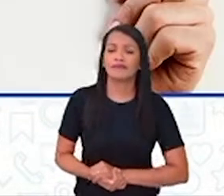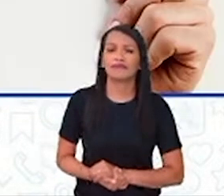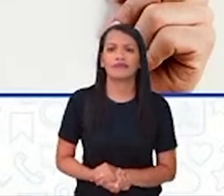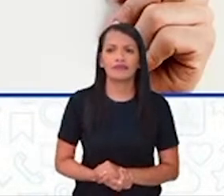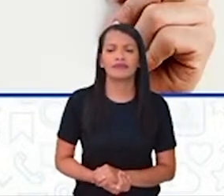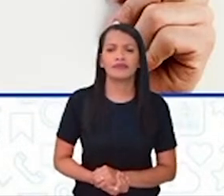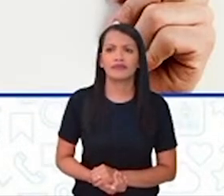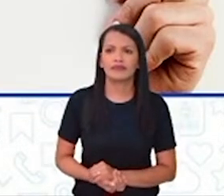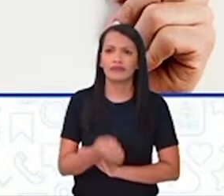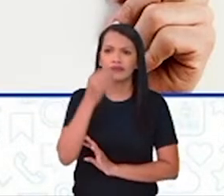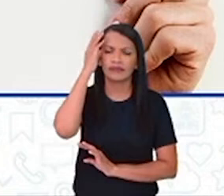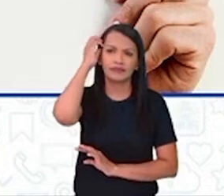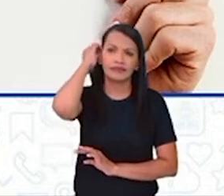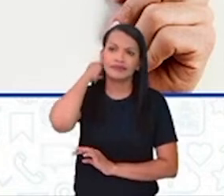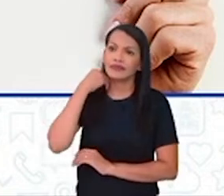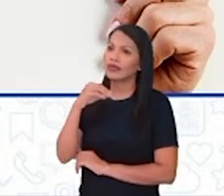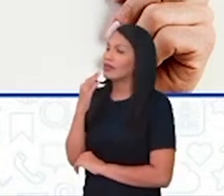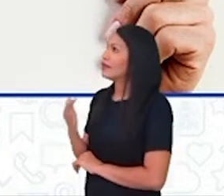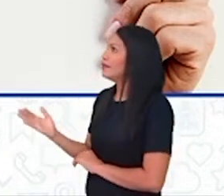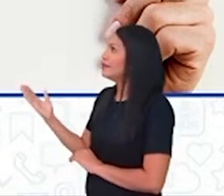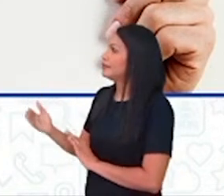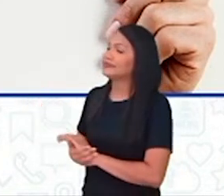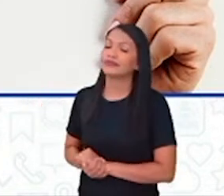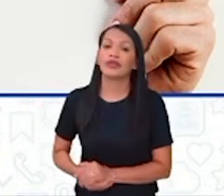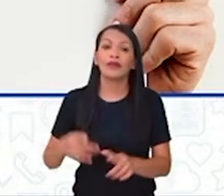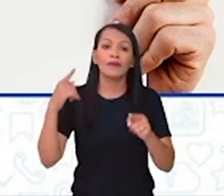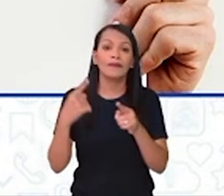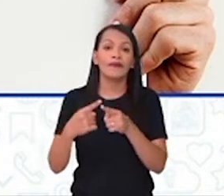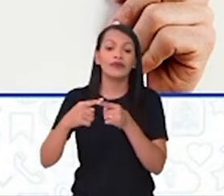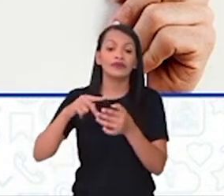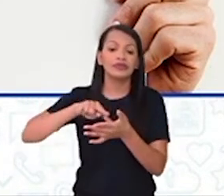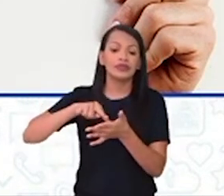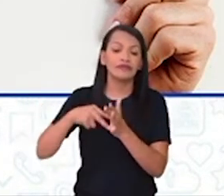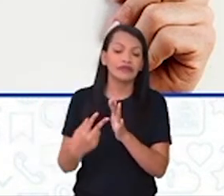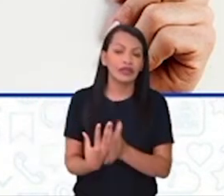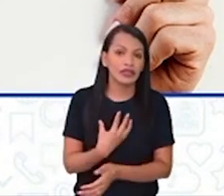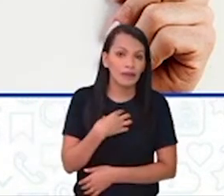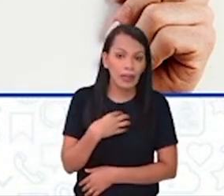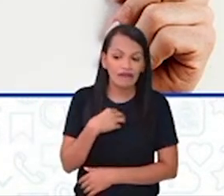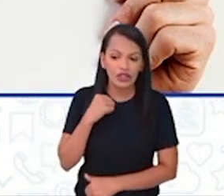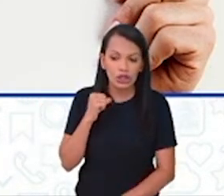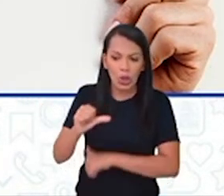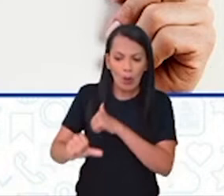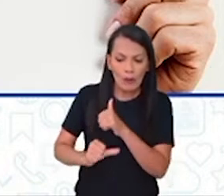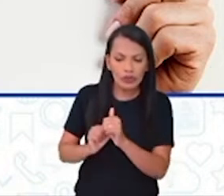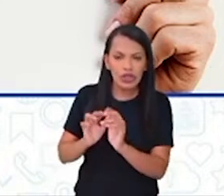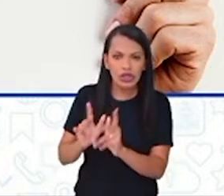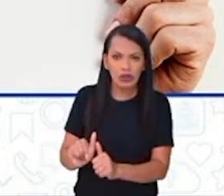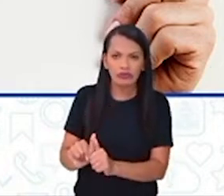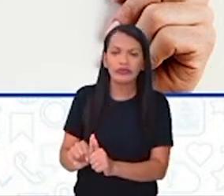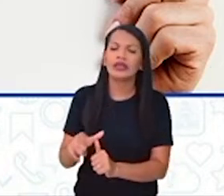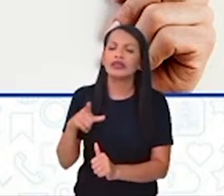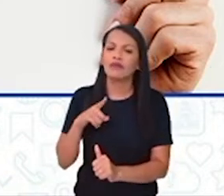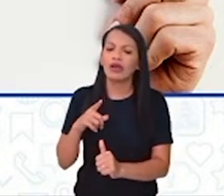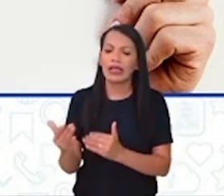Tá? A polissemia é possível porque o sentido da palavra não muda totalmente. Ou seja, há certa